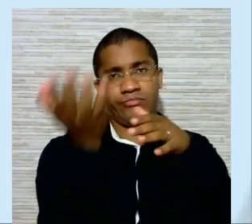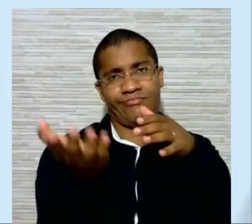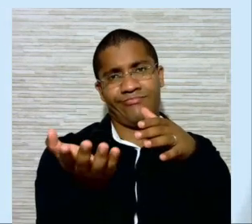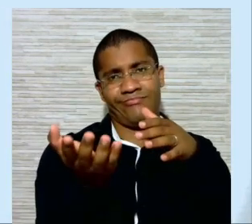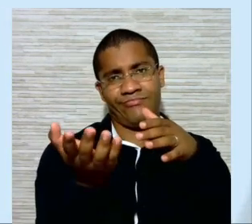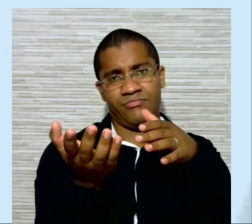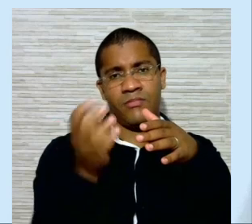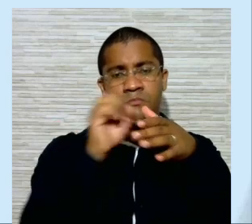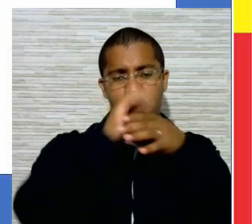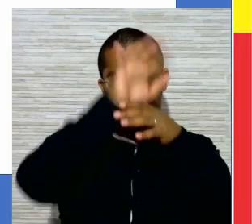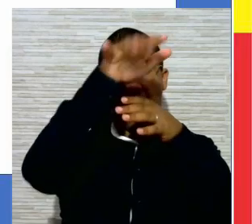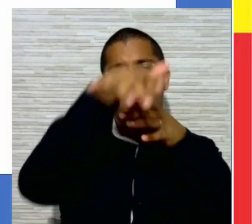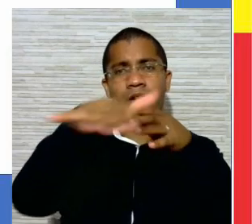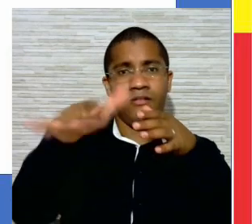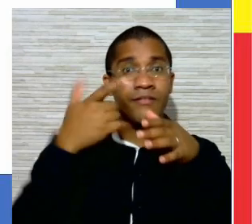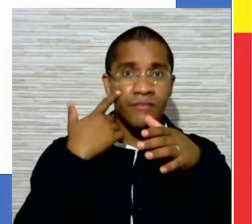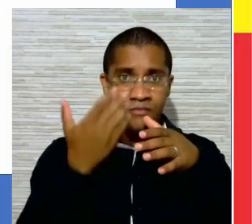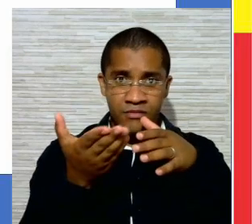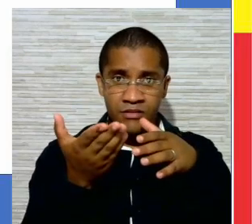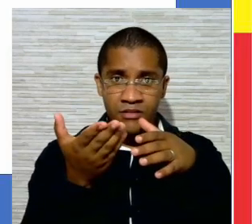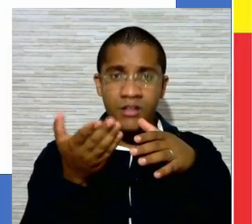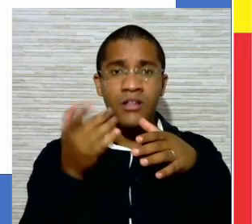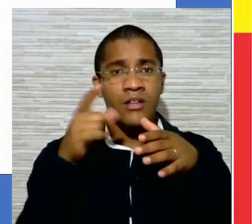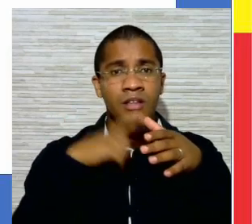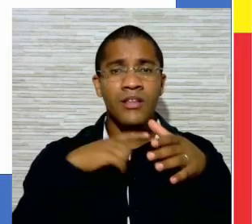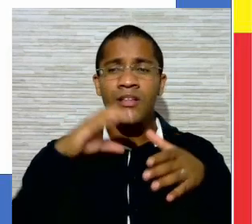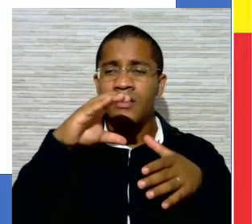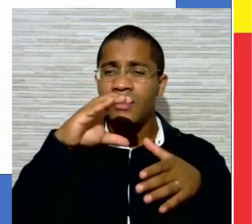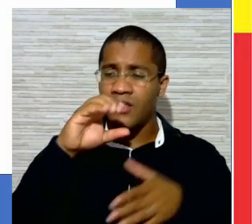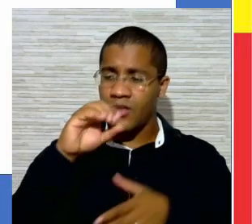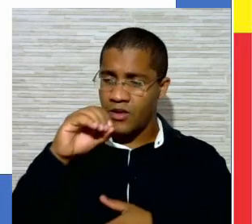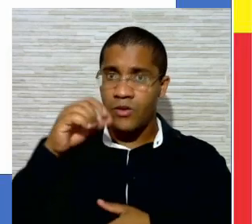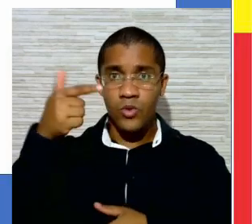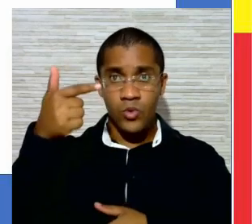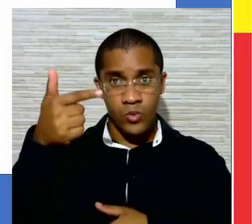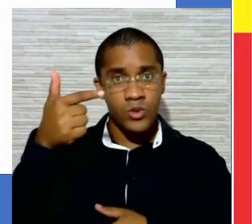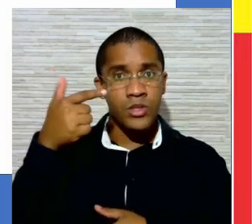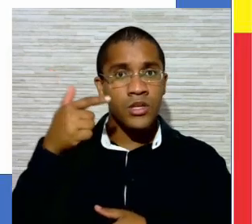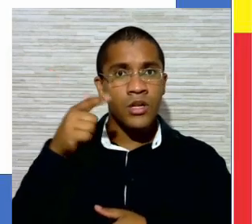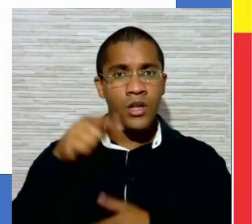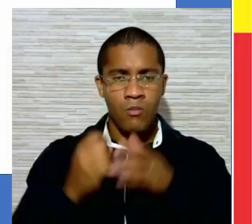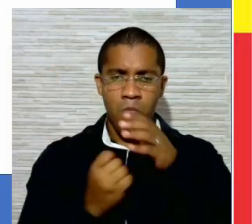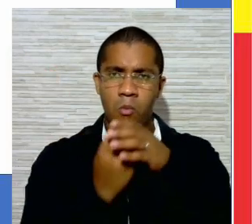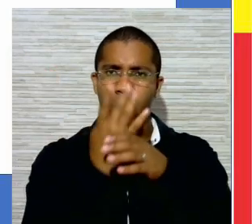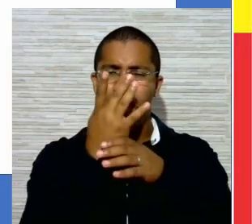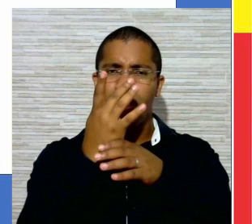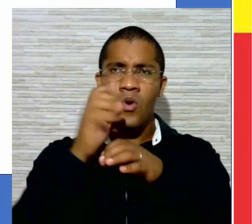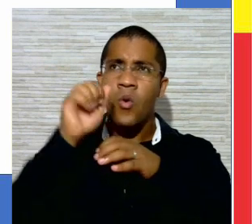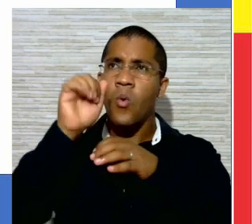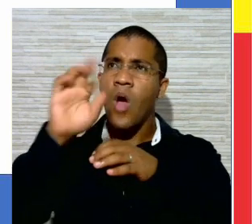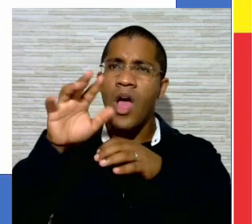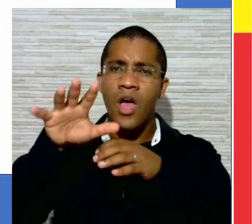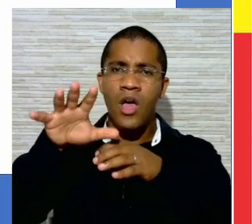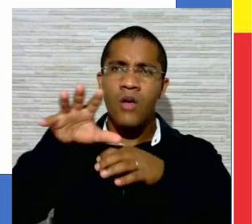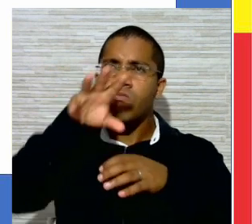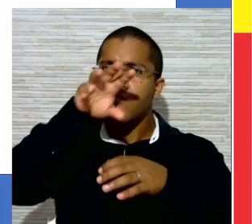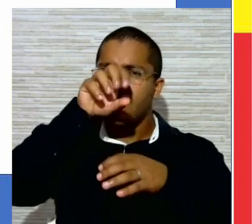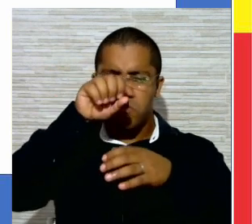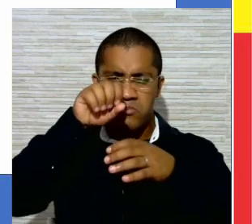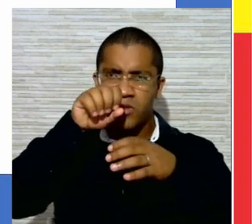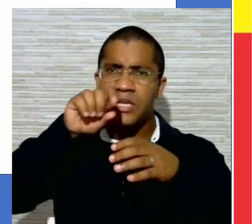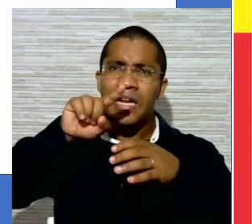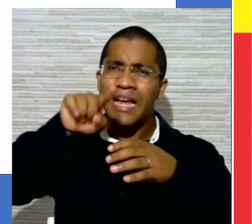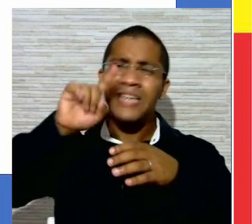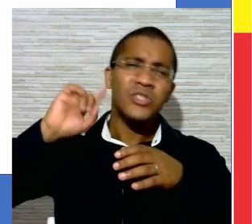poluente. Acompanha na tela. Então, você vê a emissão de um gás chamado CO2, tá? É um gás que polui o ar, tá?